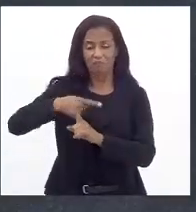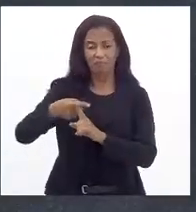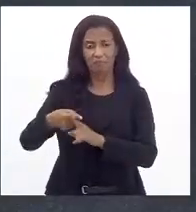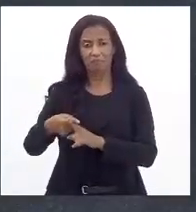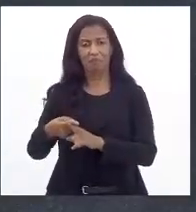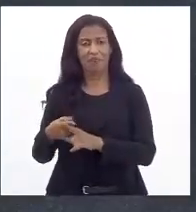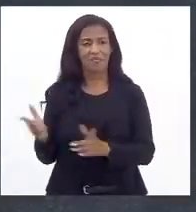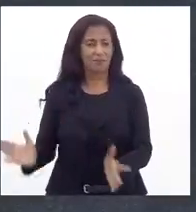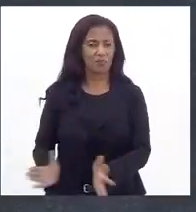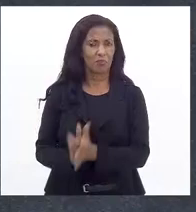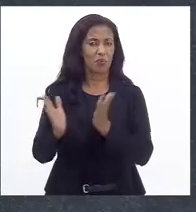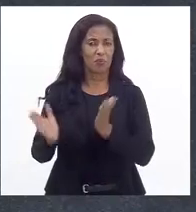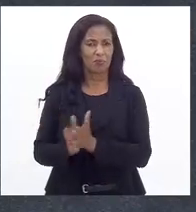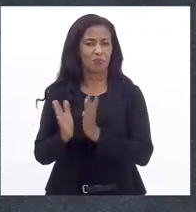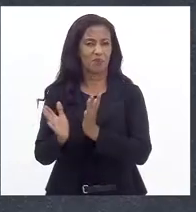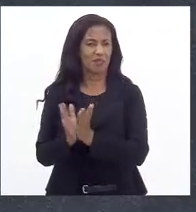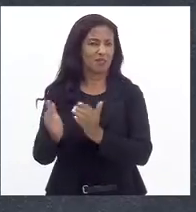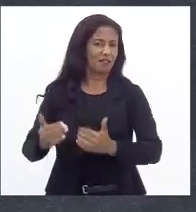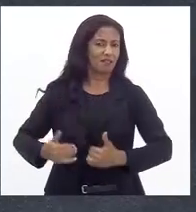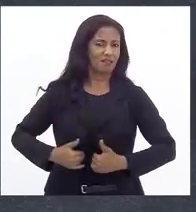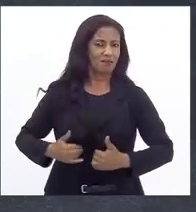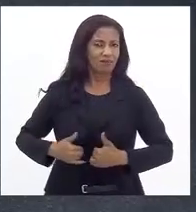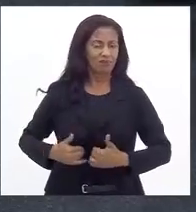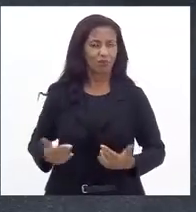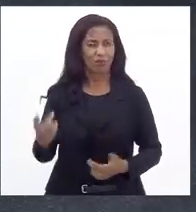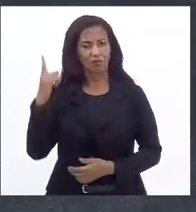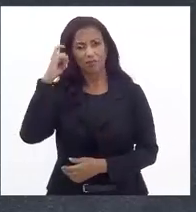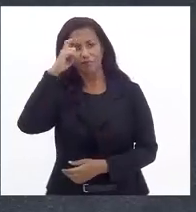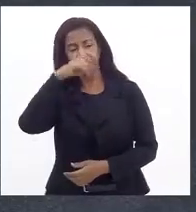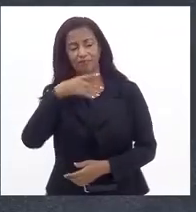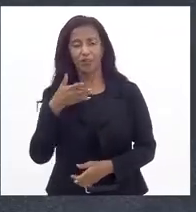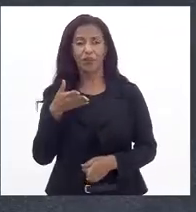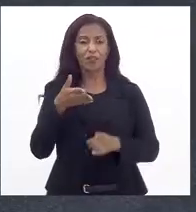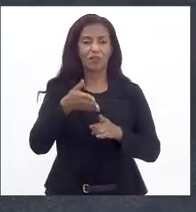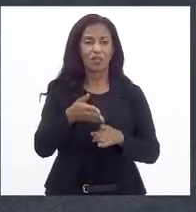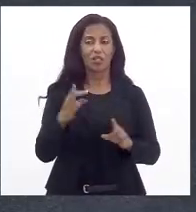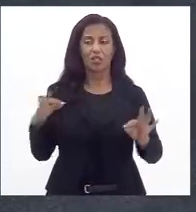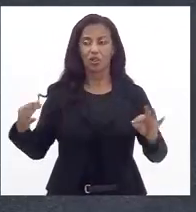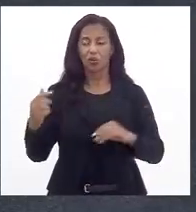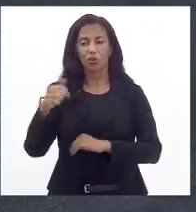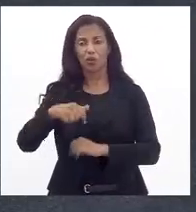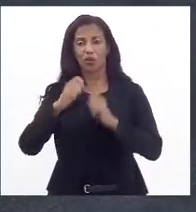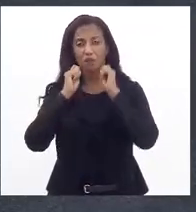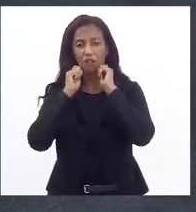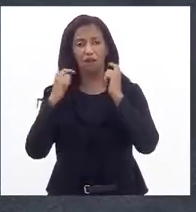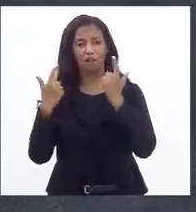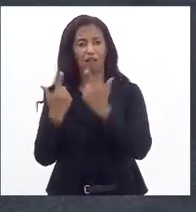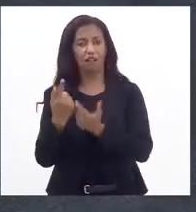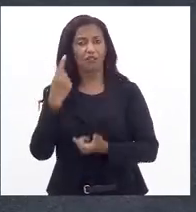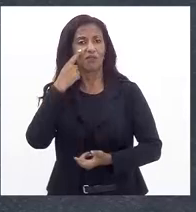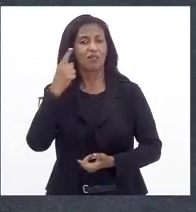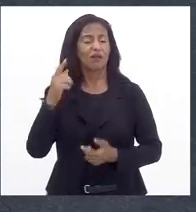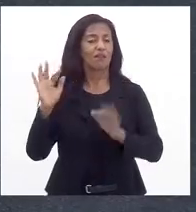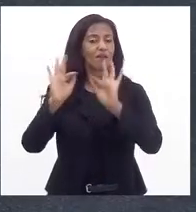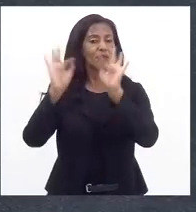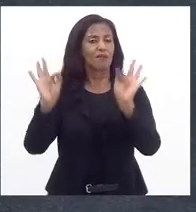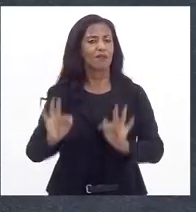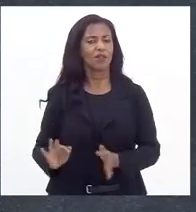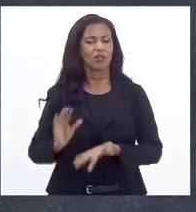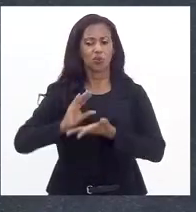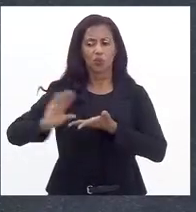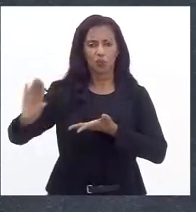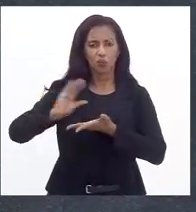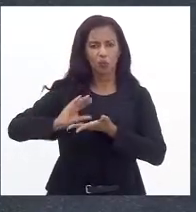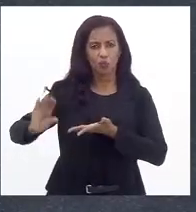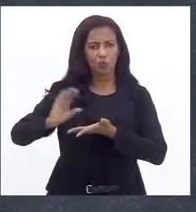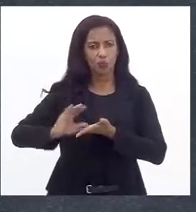questão da miséria da pobreza Então nesse sentido que todos nós aqui da casa fica muito feliz de ver que o fundo da